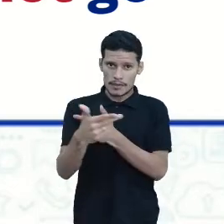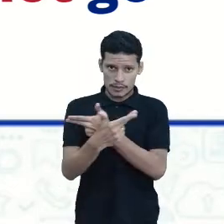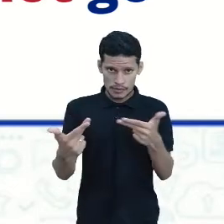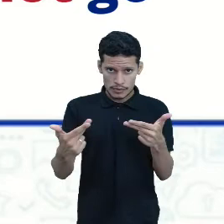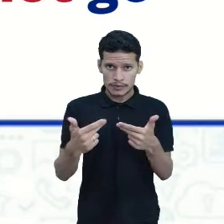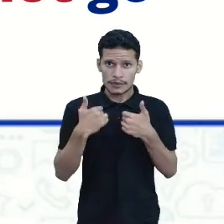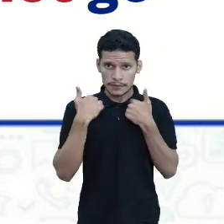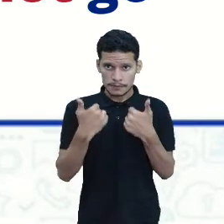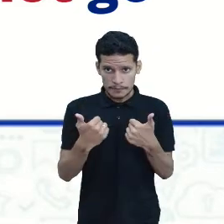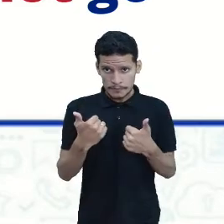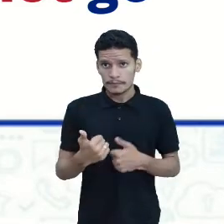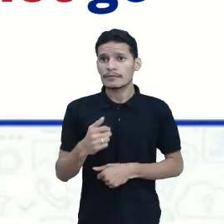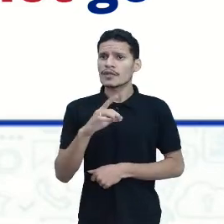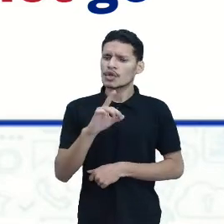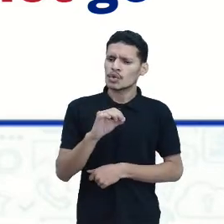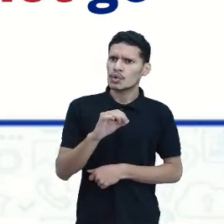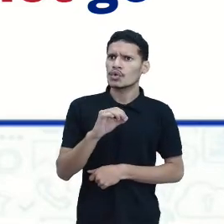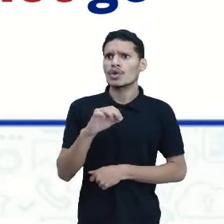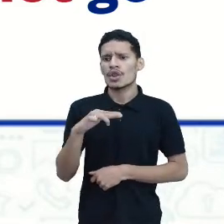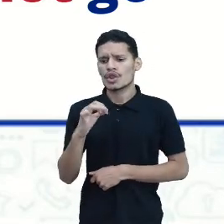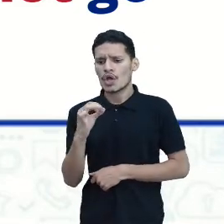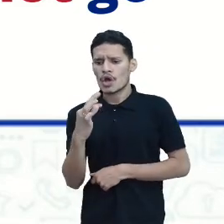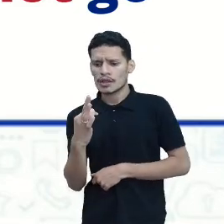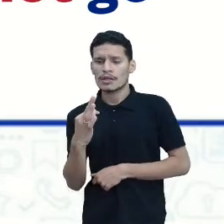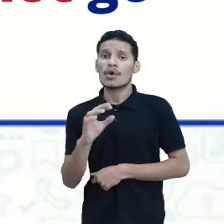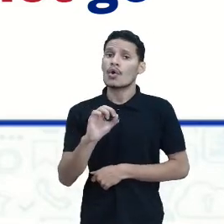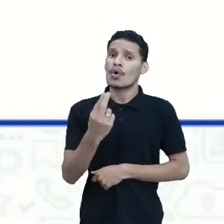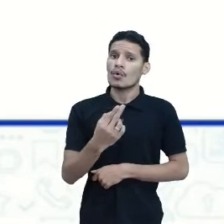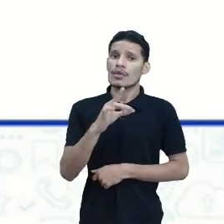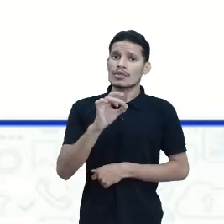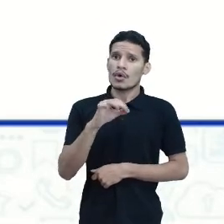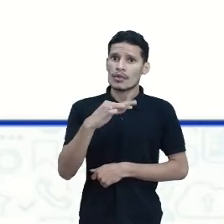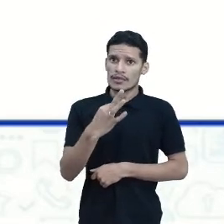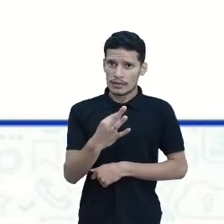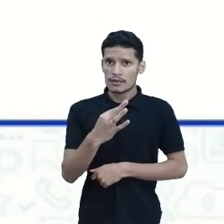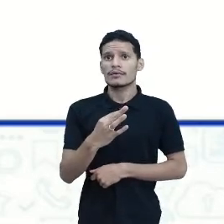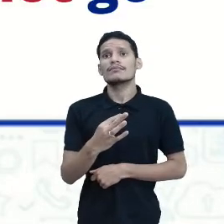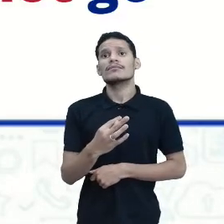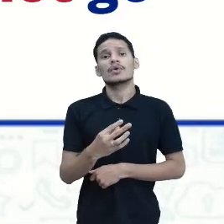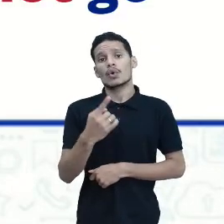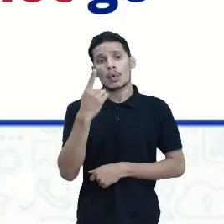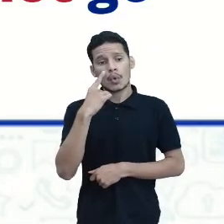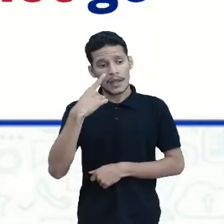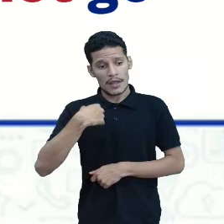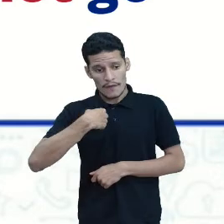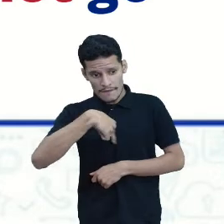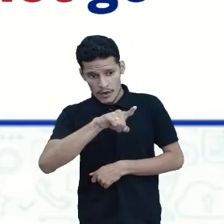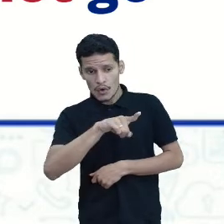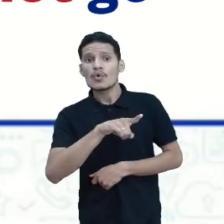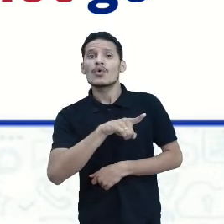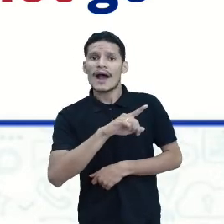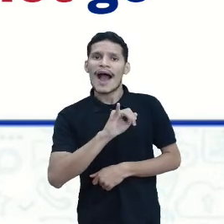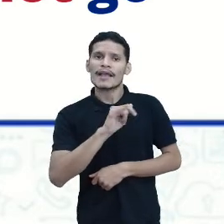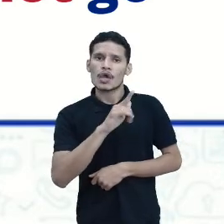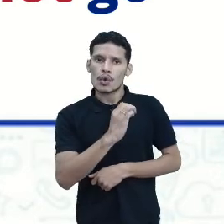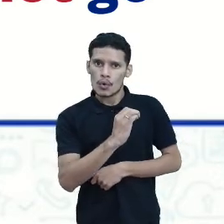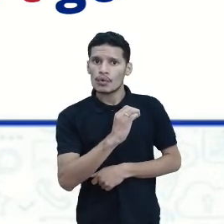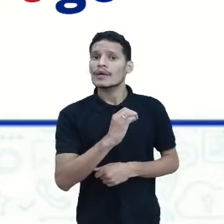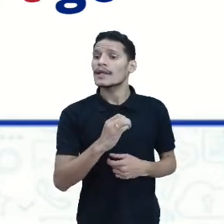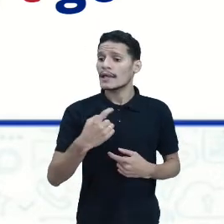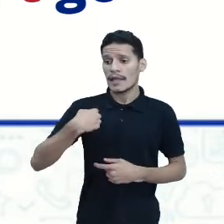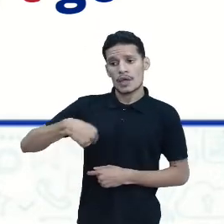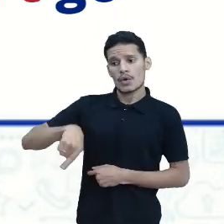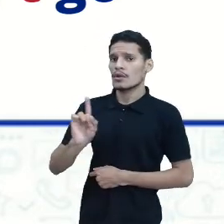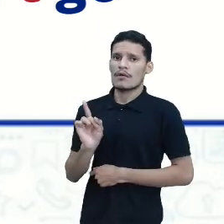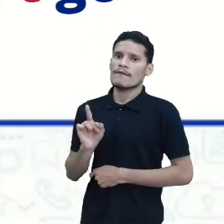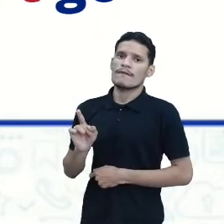Tá? Então, do not ou don't. Então, eu vou, I go. Eu não vou, I do not go ou